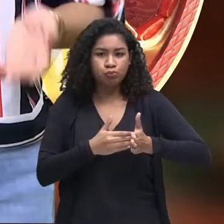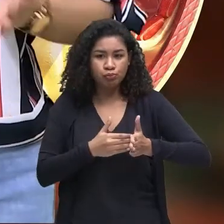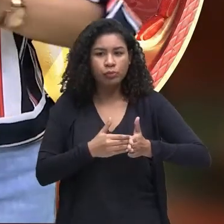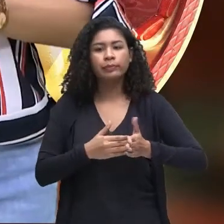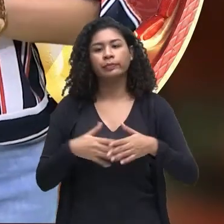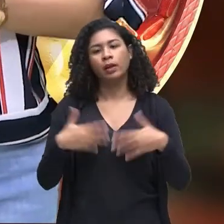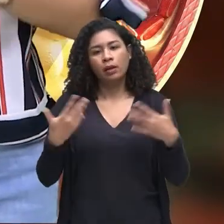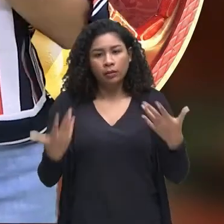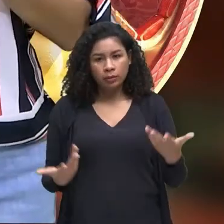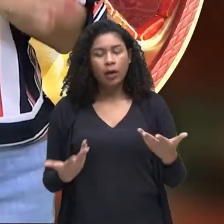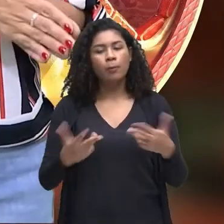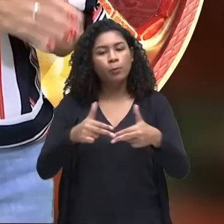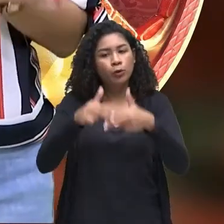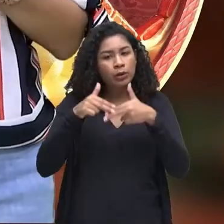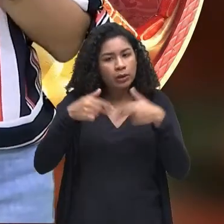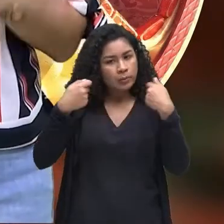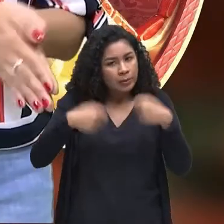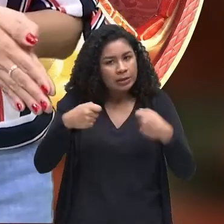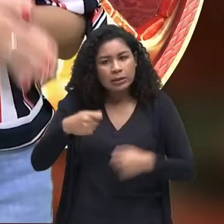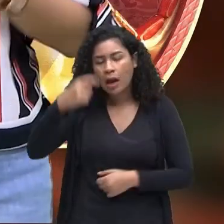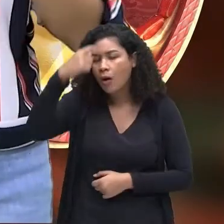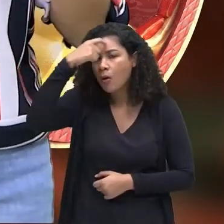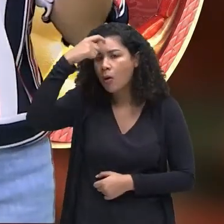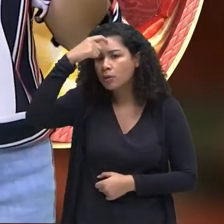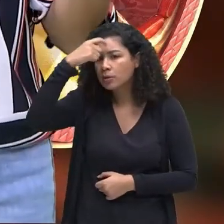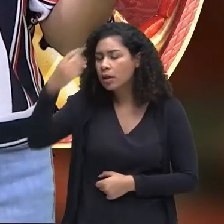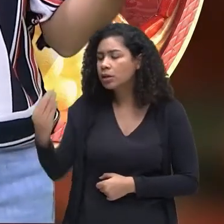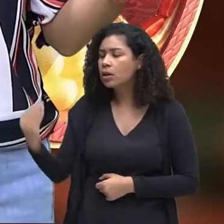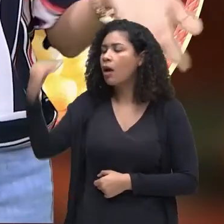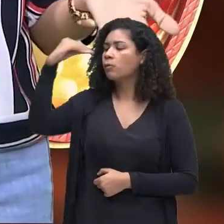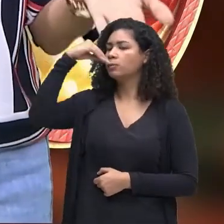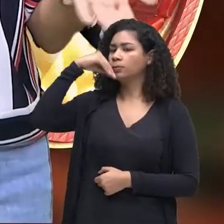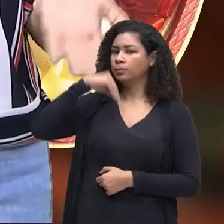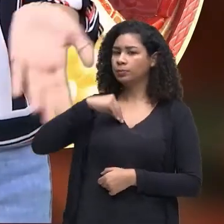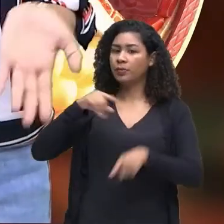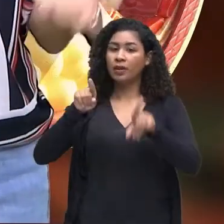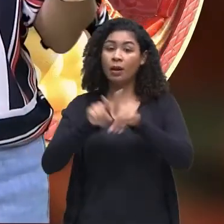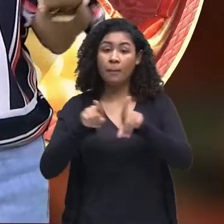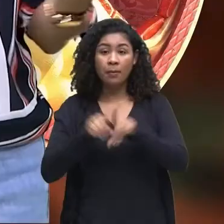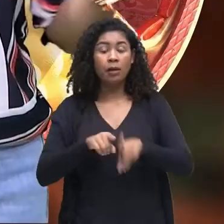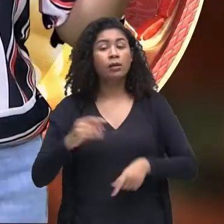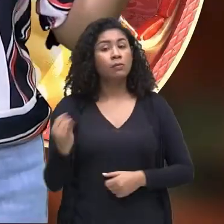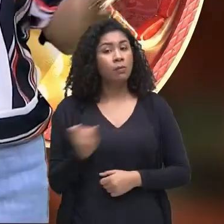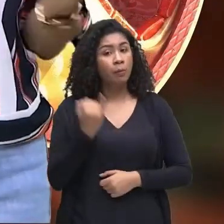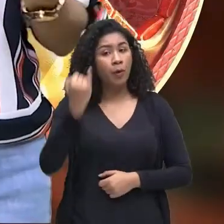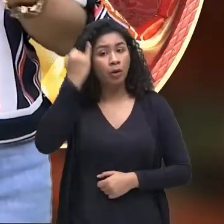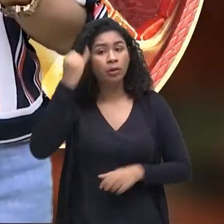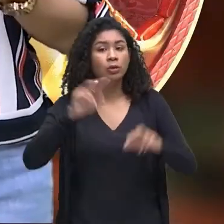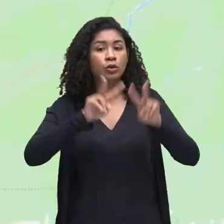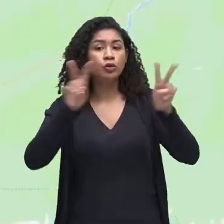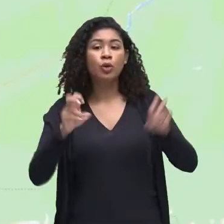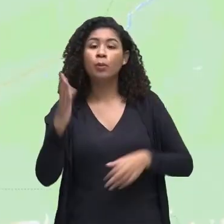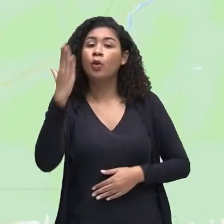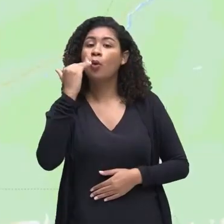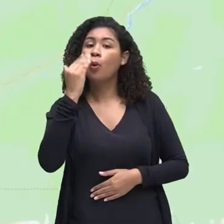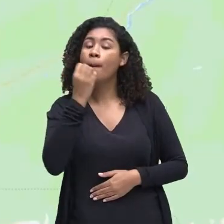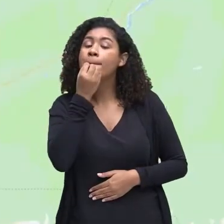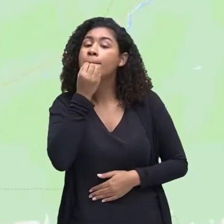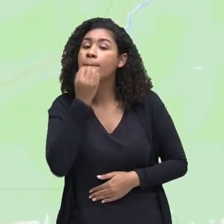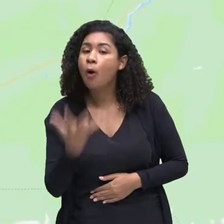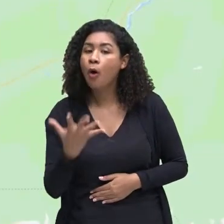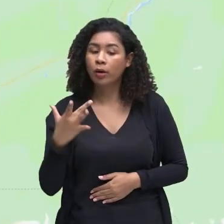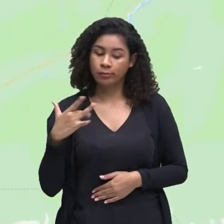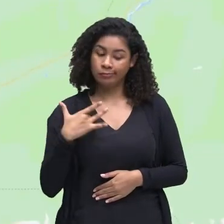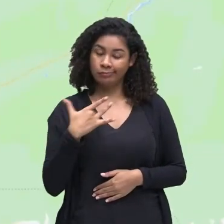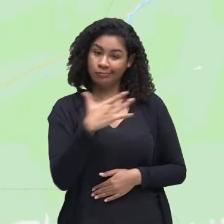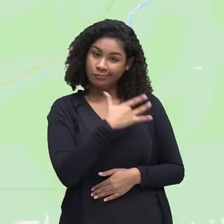alimentos e também conhecer, né, a importância de uma boa alimentação para a nossa saúde. Se compararmos